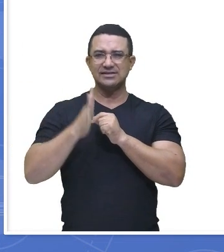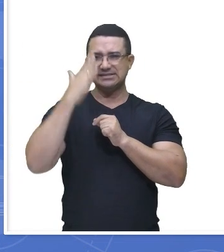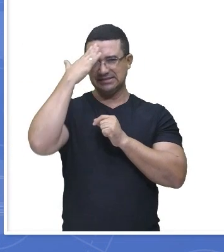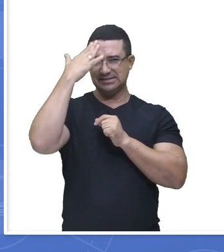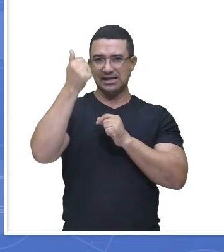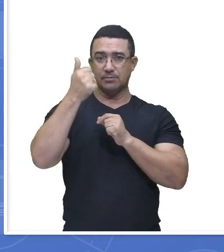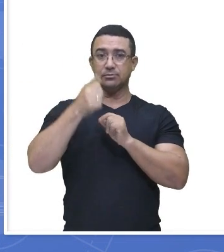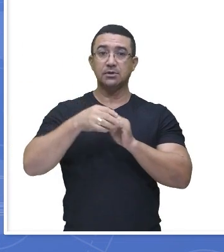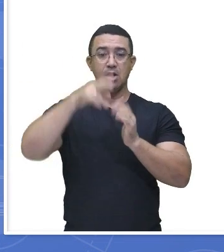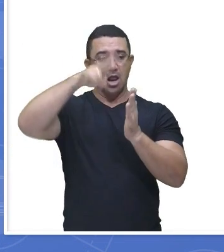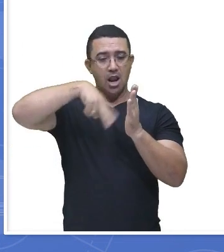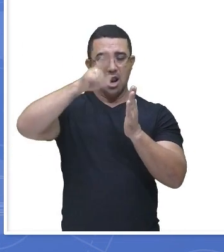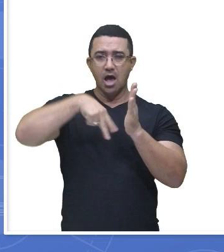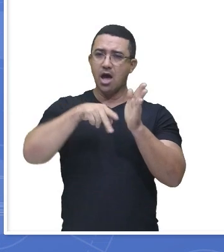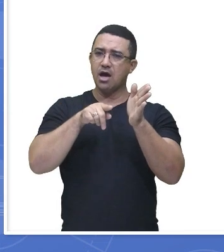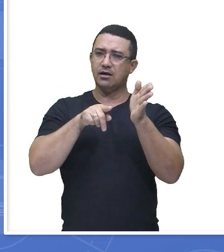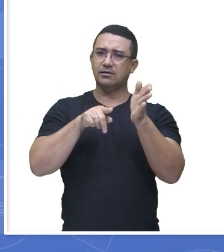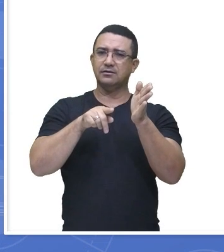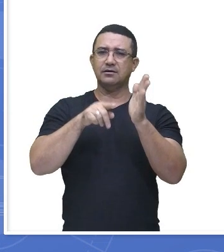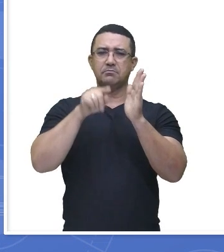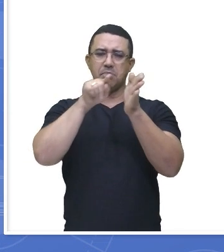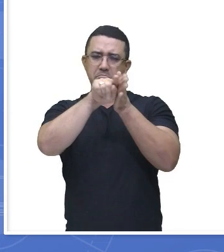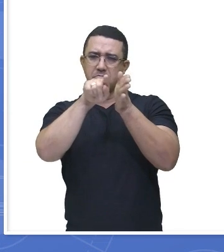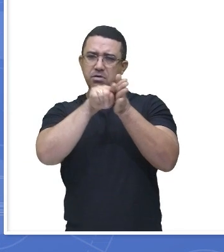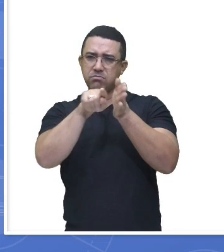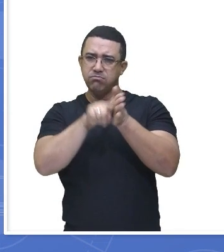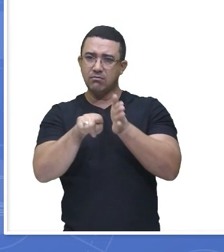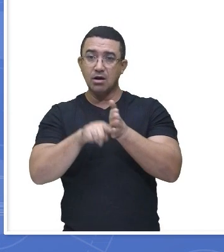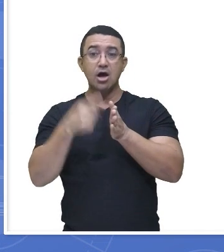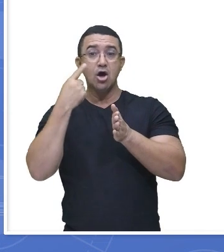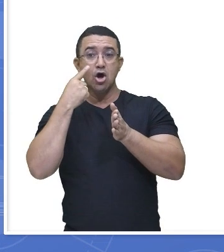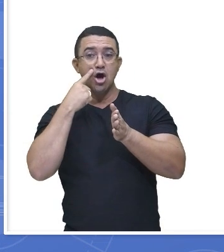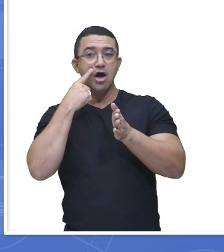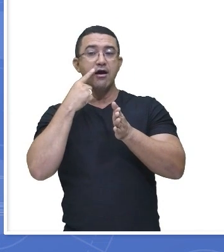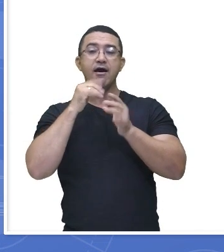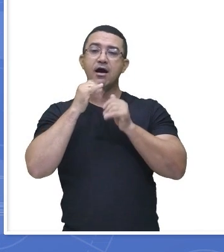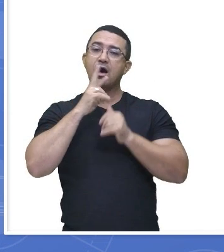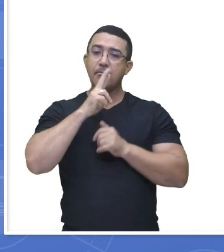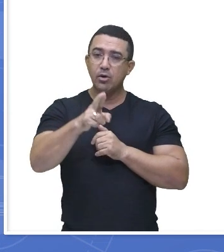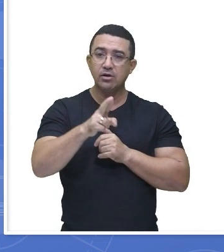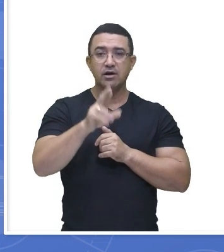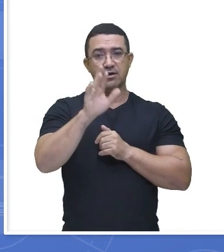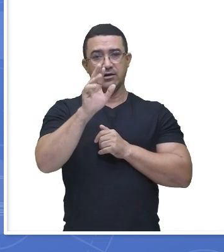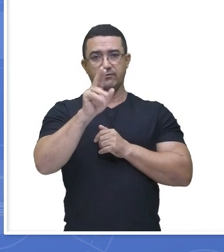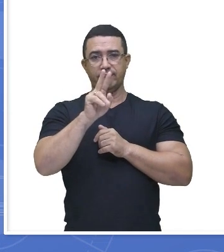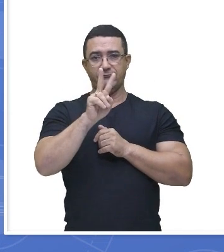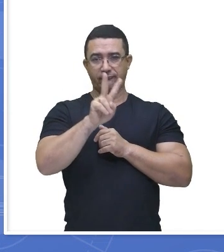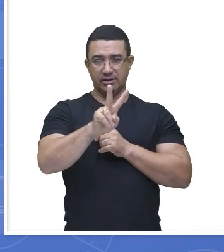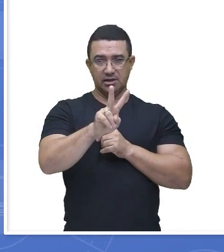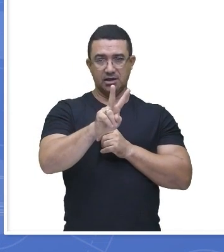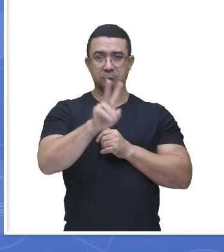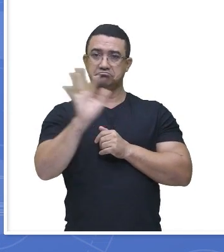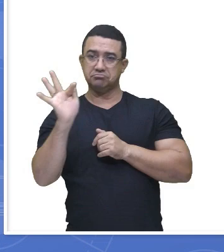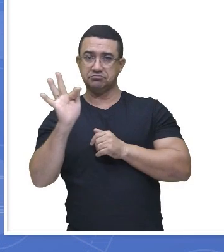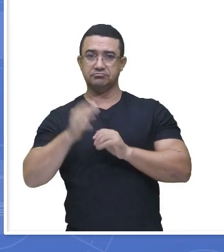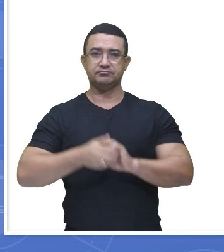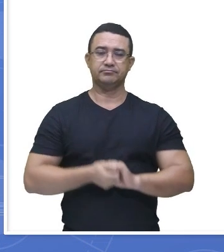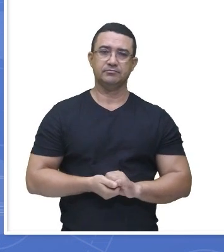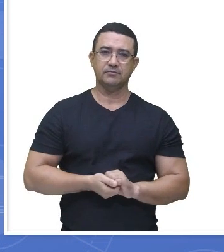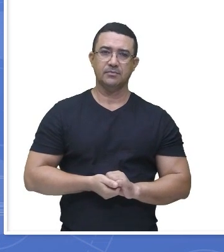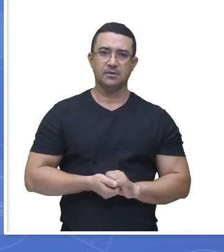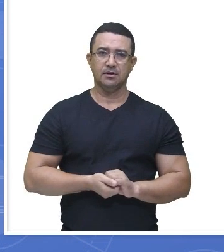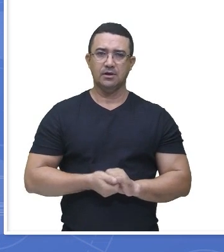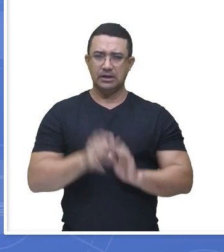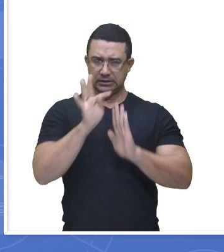as afirmações abaixo e considera verdadeiras ou falsas. Então, vamos ler aqui. Tiene o texto